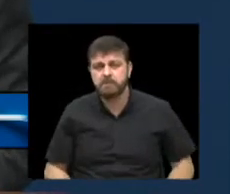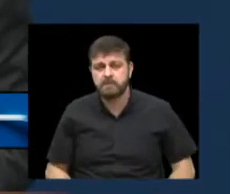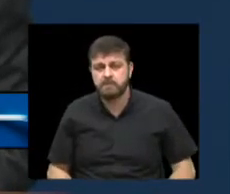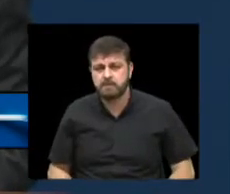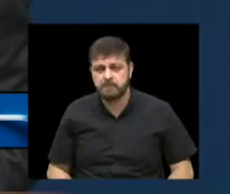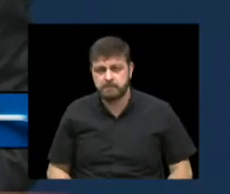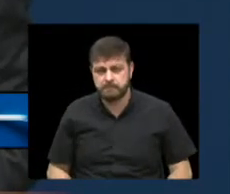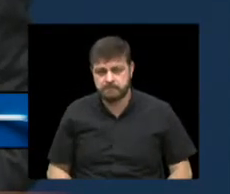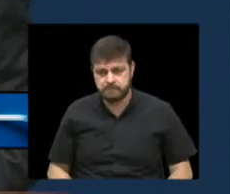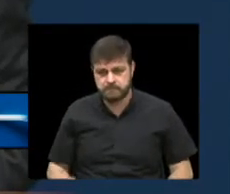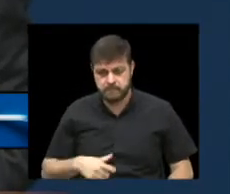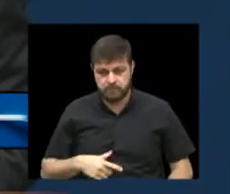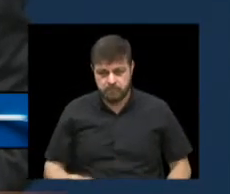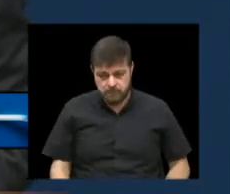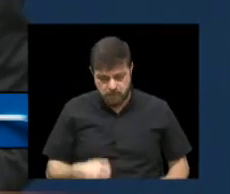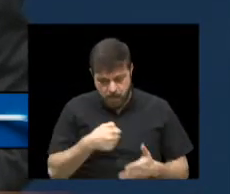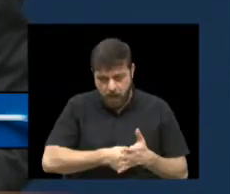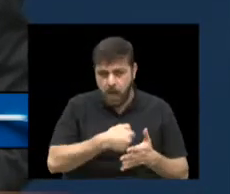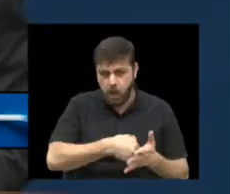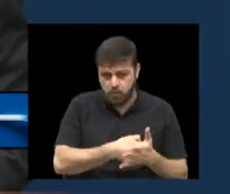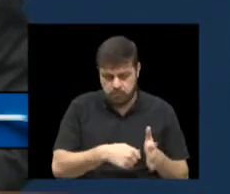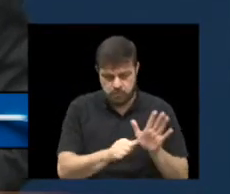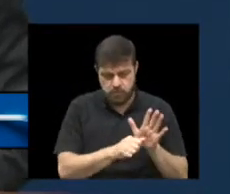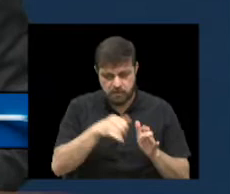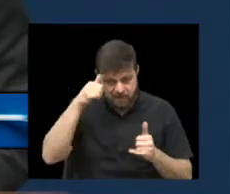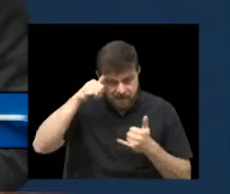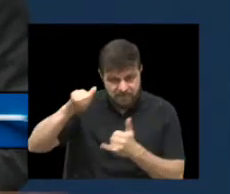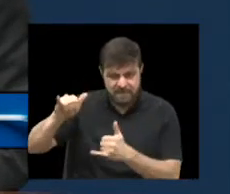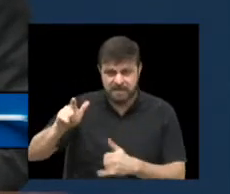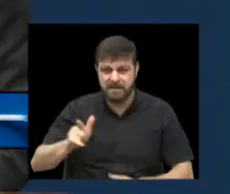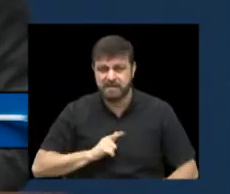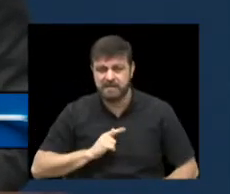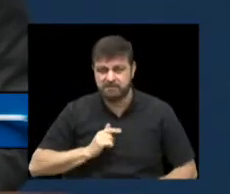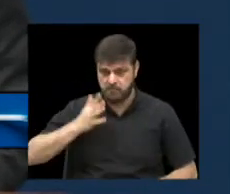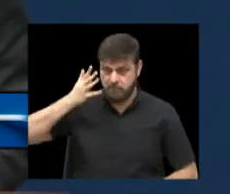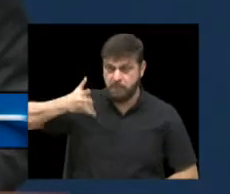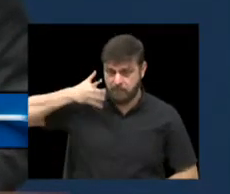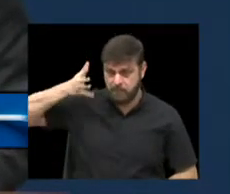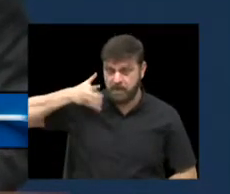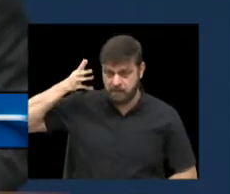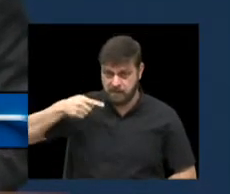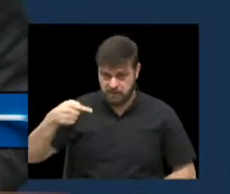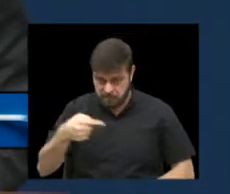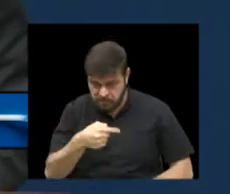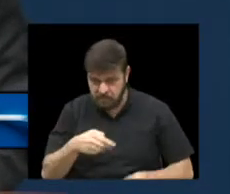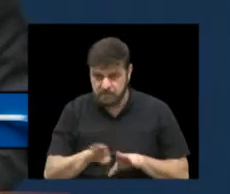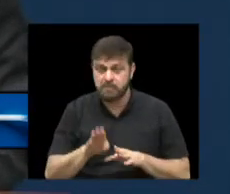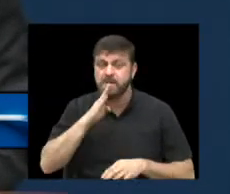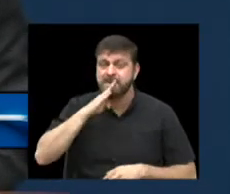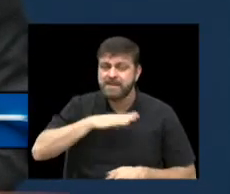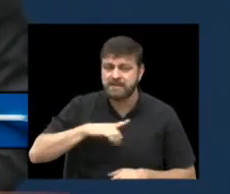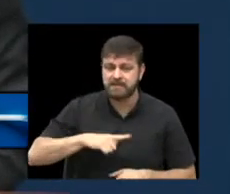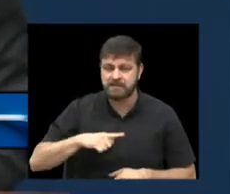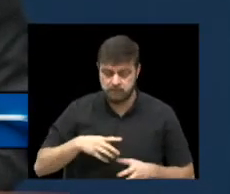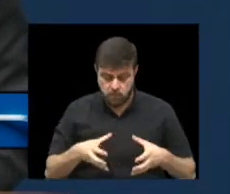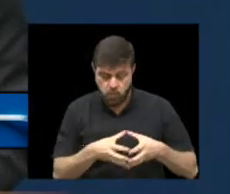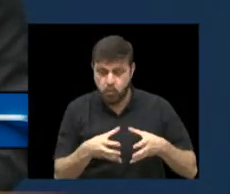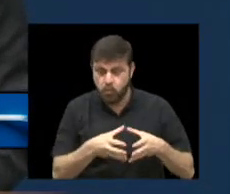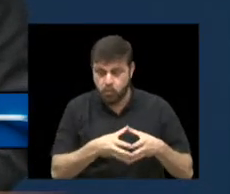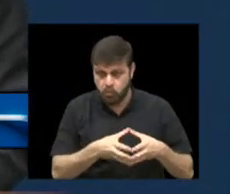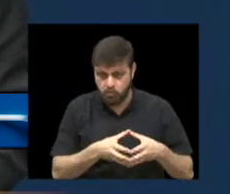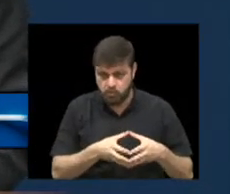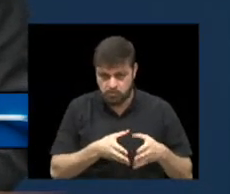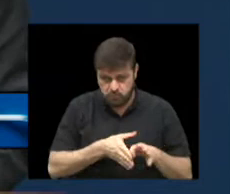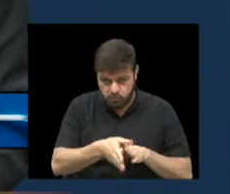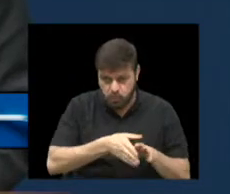a bandeira da prevenção, tivemos uma palestra sobre comunidade terapêutica. No período da tarde, tivemos a posse do novo Conselho Municipal